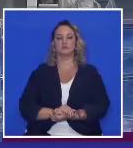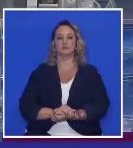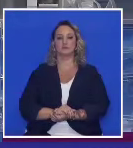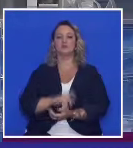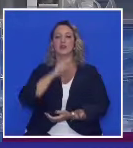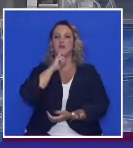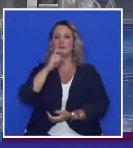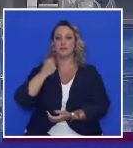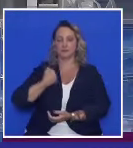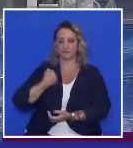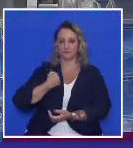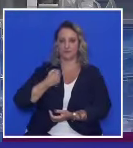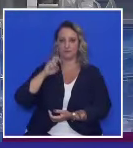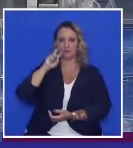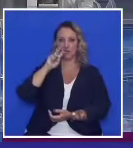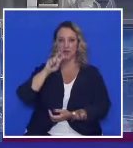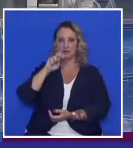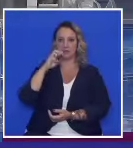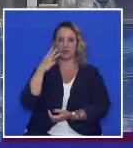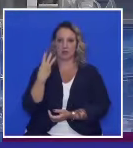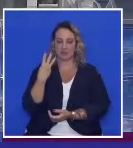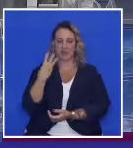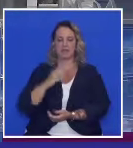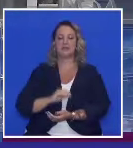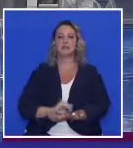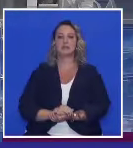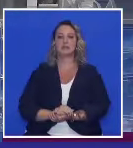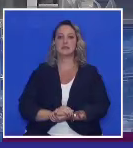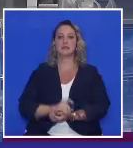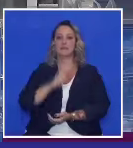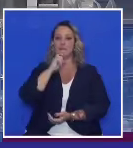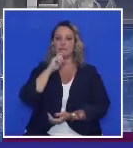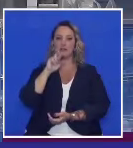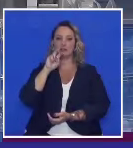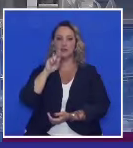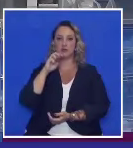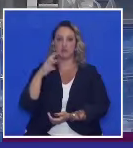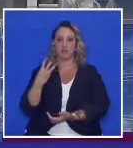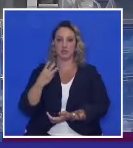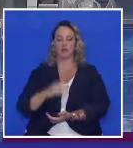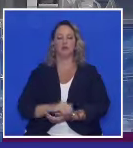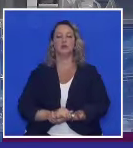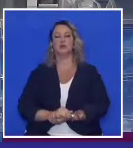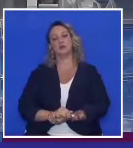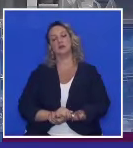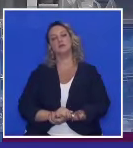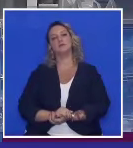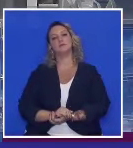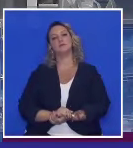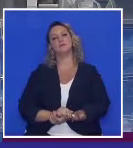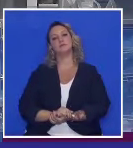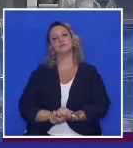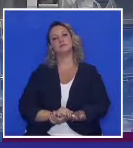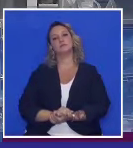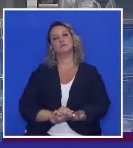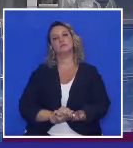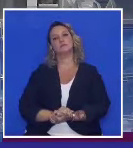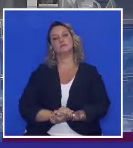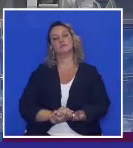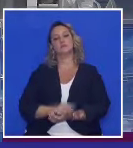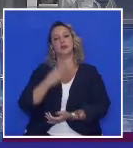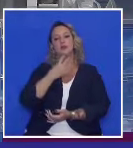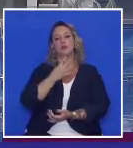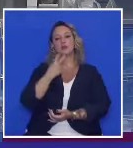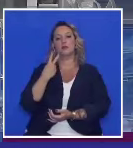Bola verde número 53, verde 53. Os números